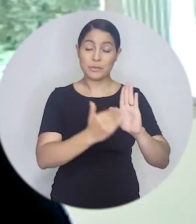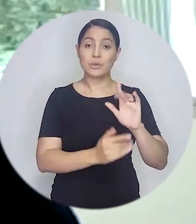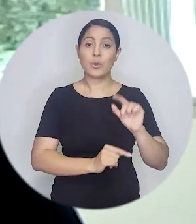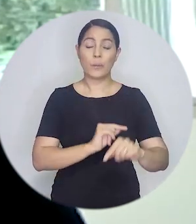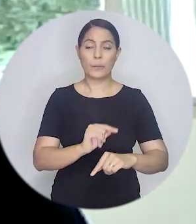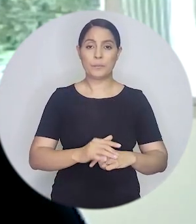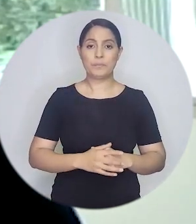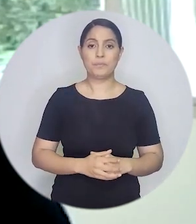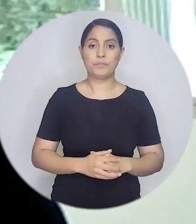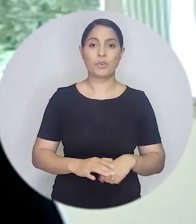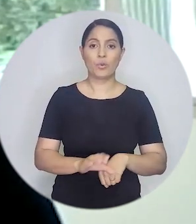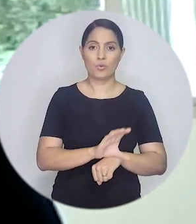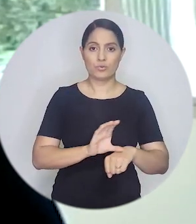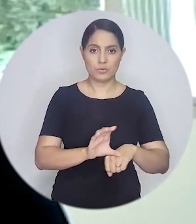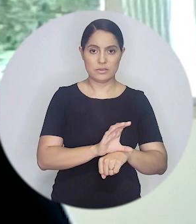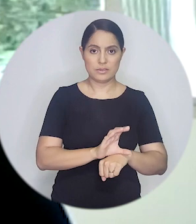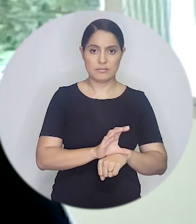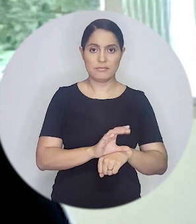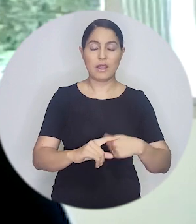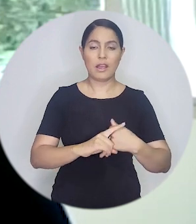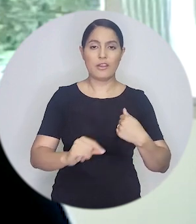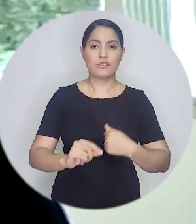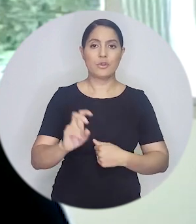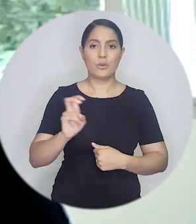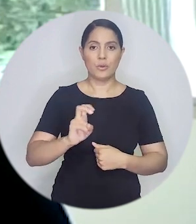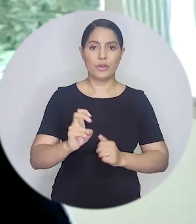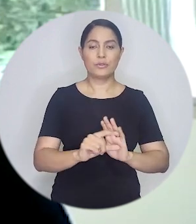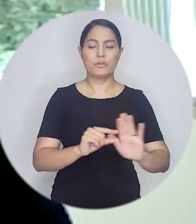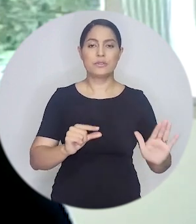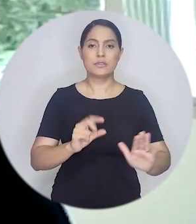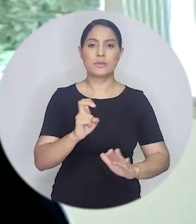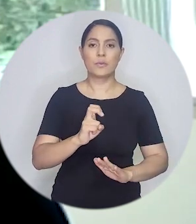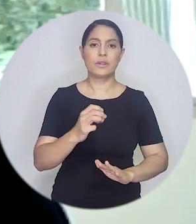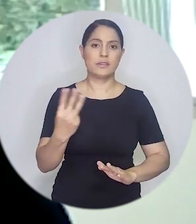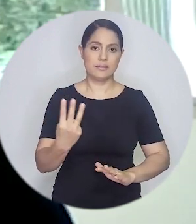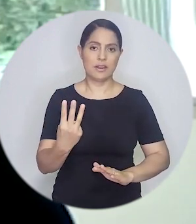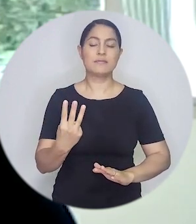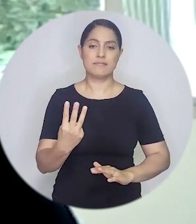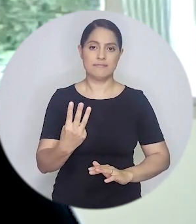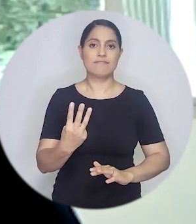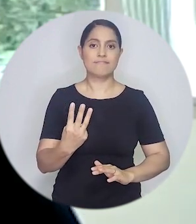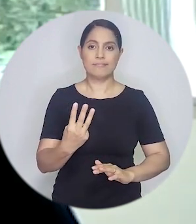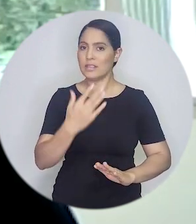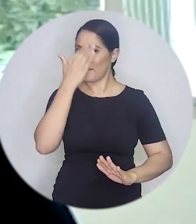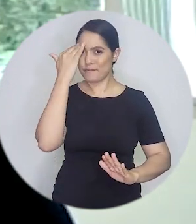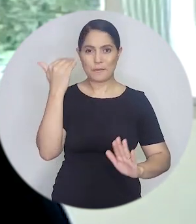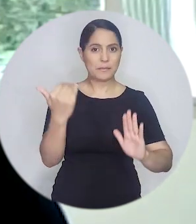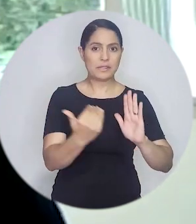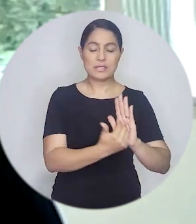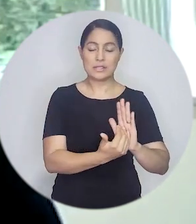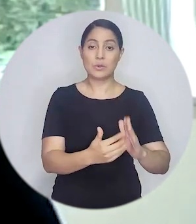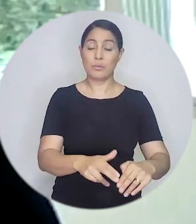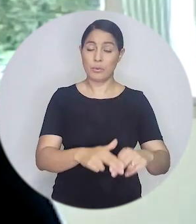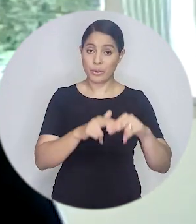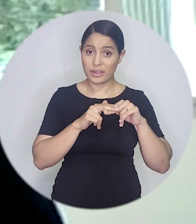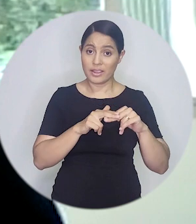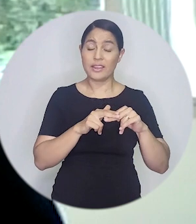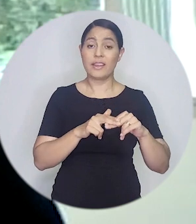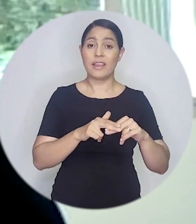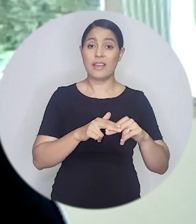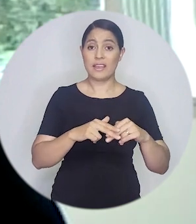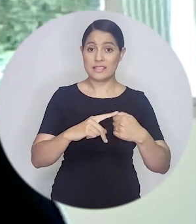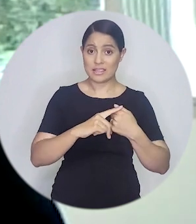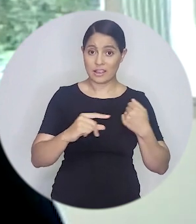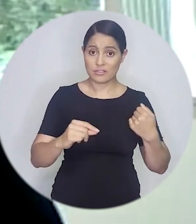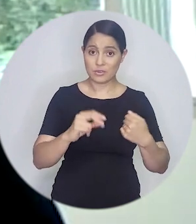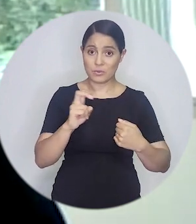a magistrada também violou o inciso 53, artigo 5º da